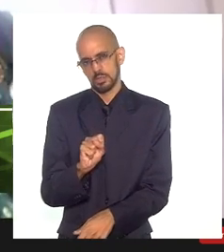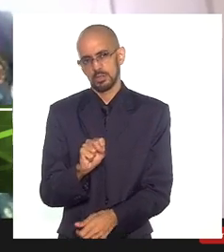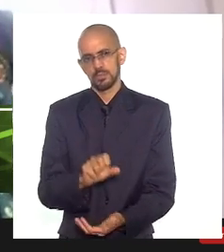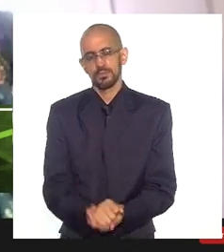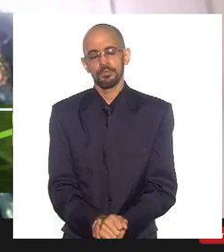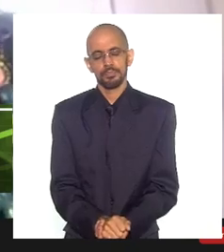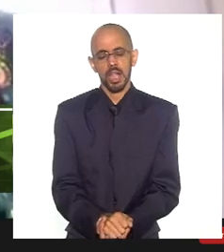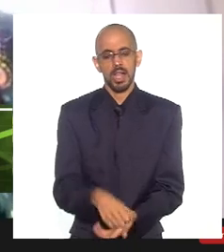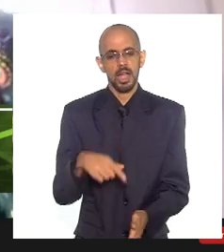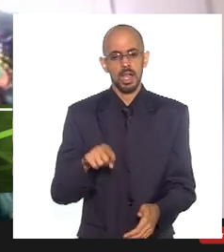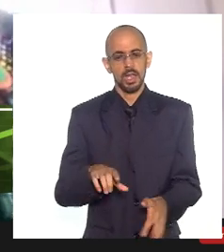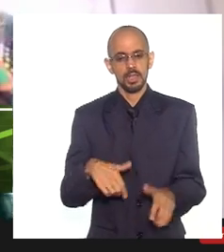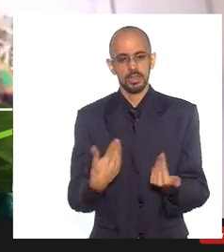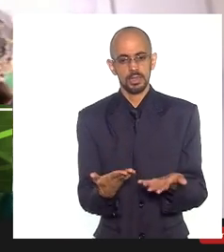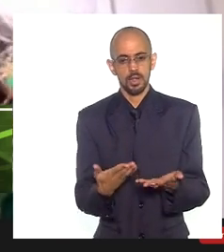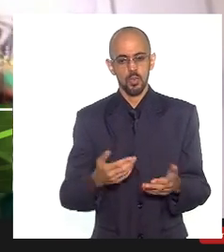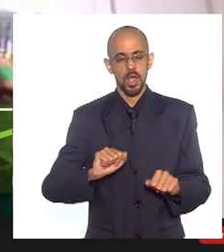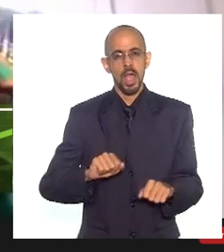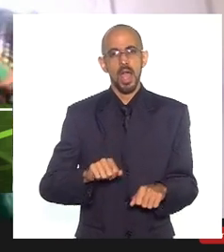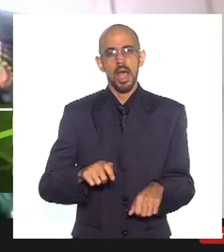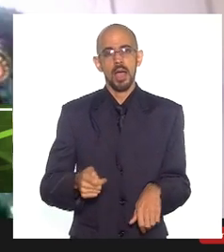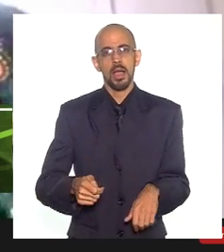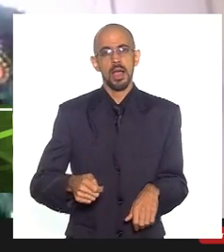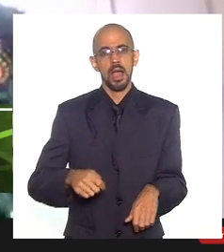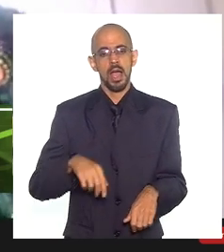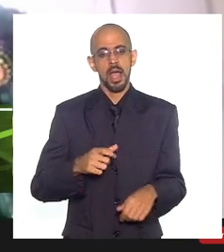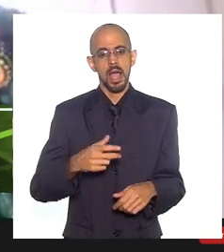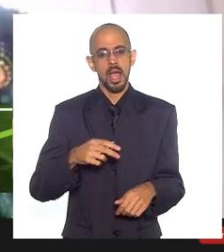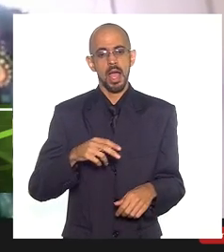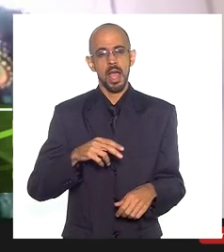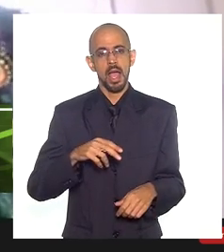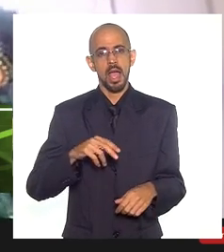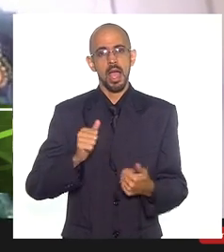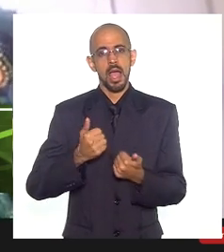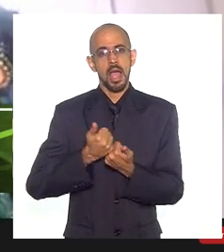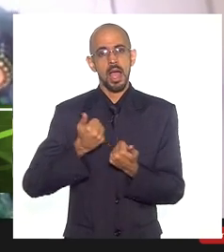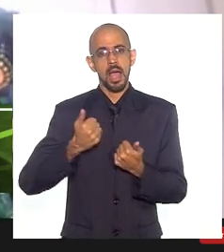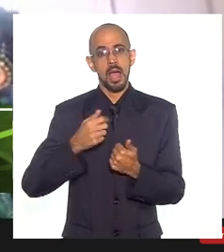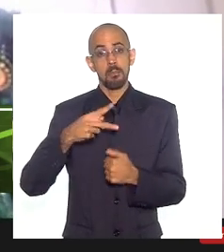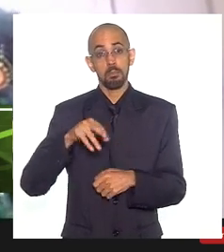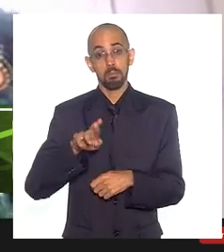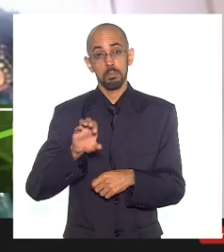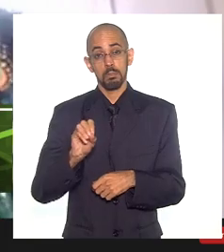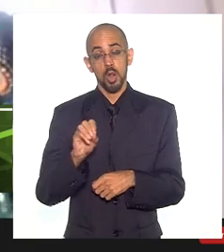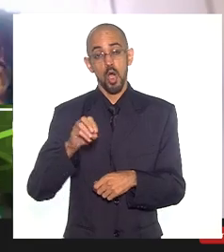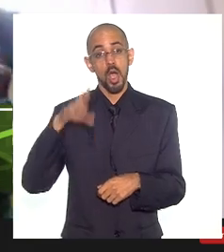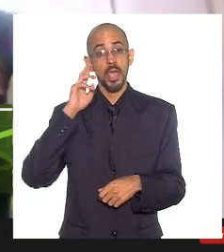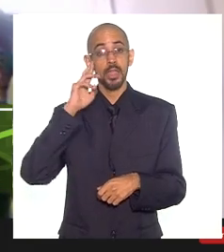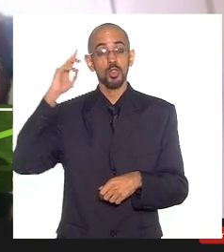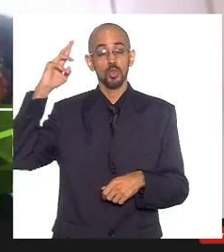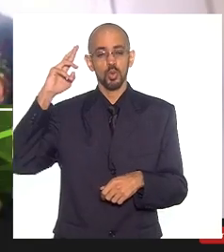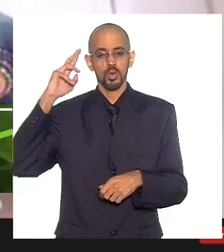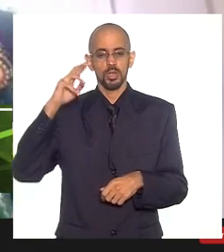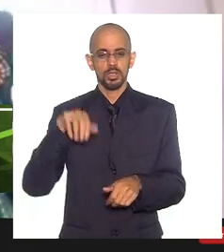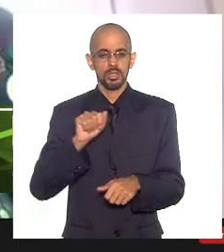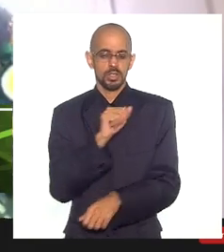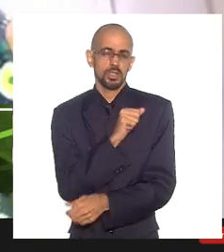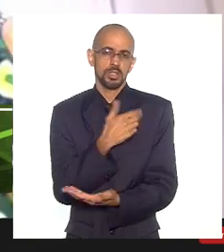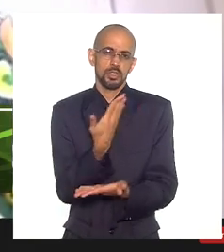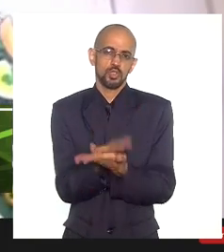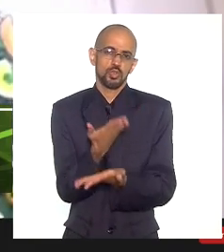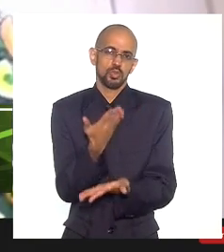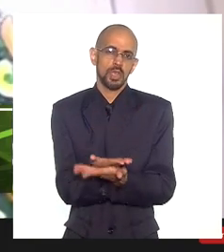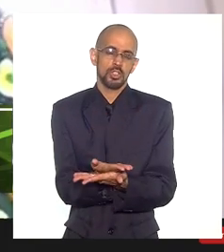recente pró-reitoria de políticas de assistência estudantil criada nessa nova gestão, um espaço